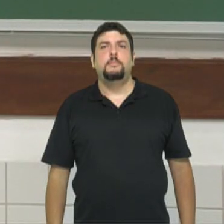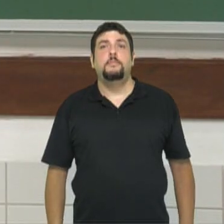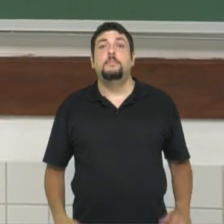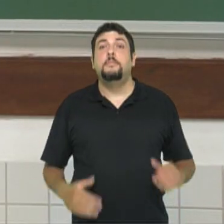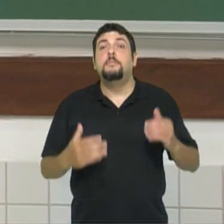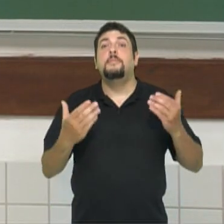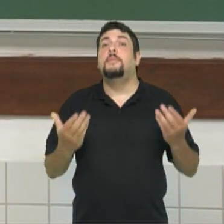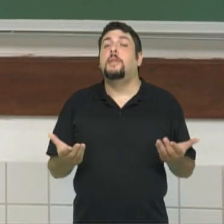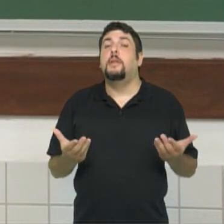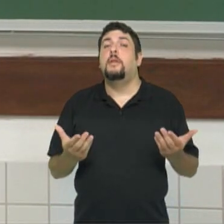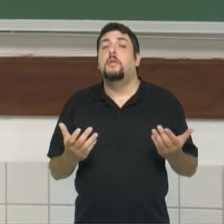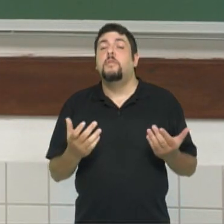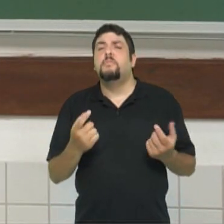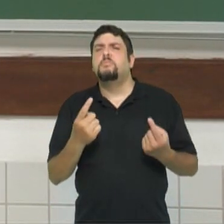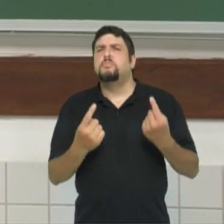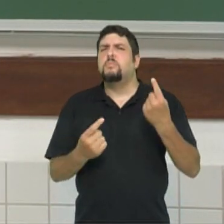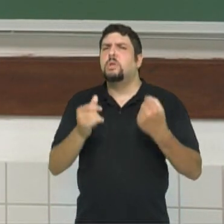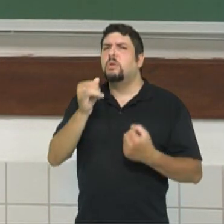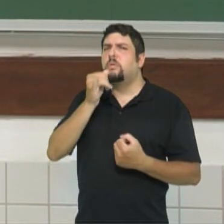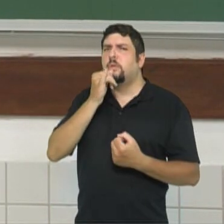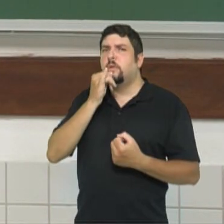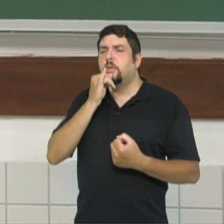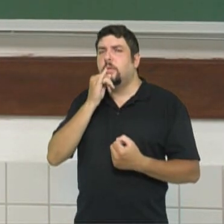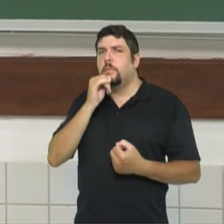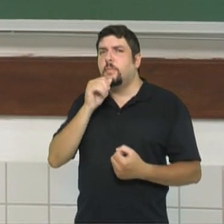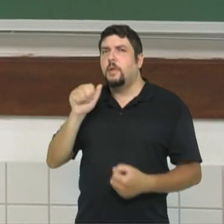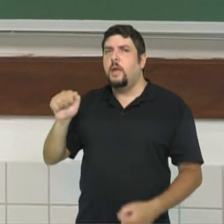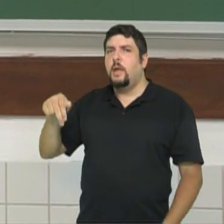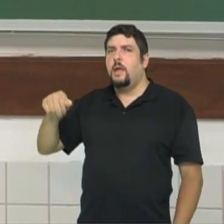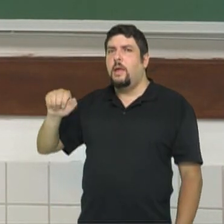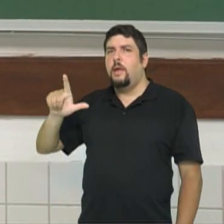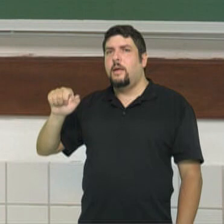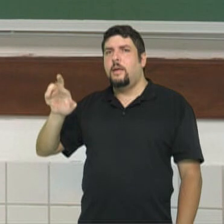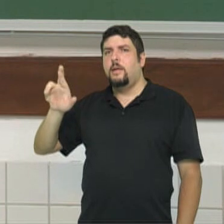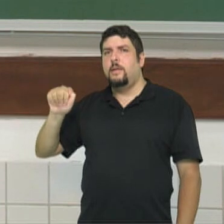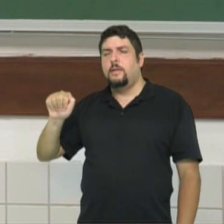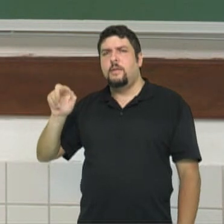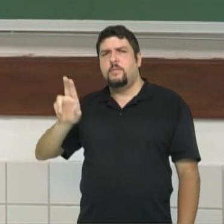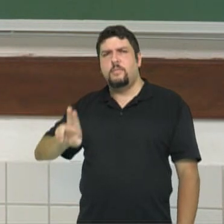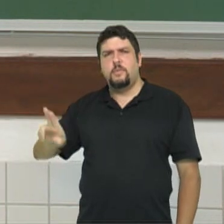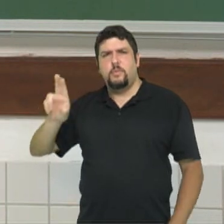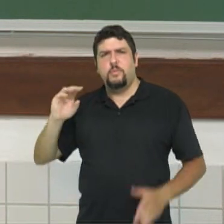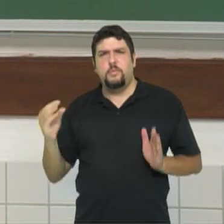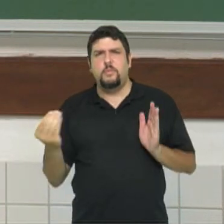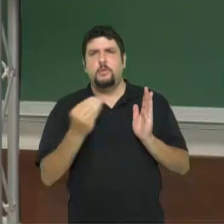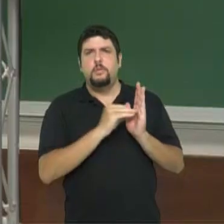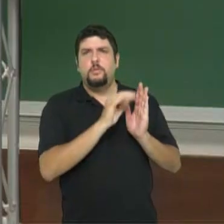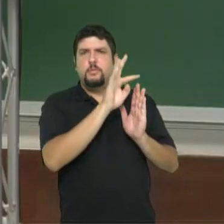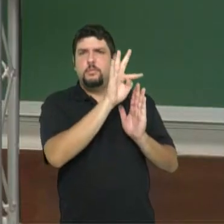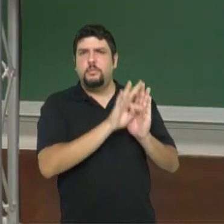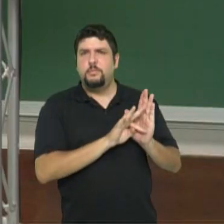E então, qual exemplo será que a estudante Ana Clara utilizou? Vamos lá?